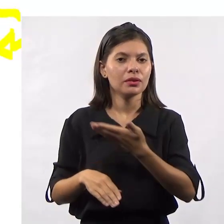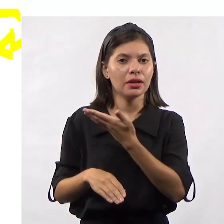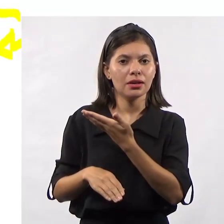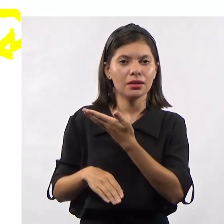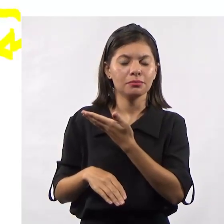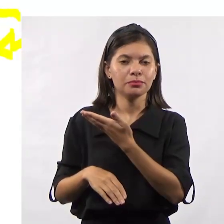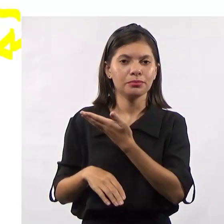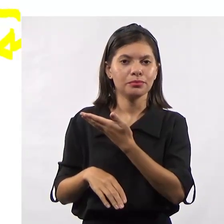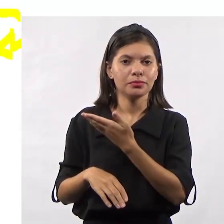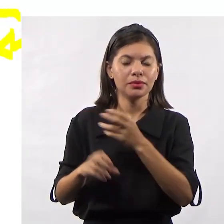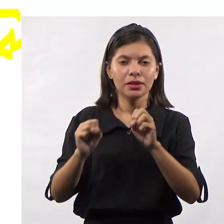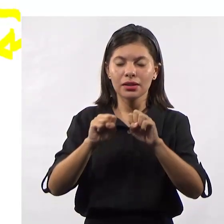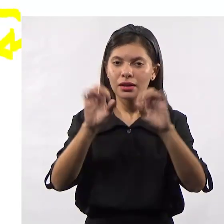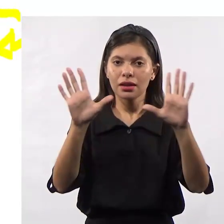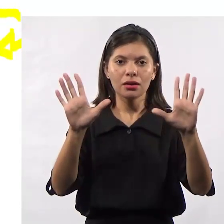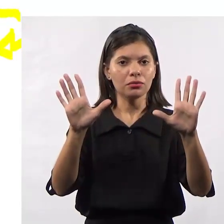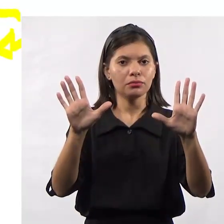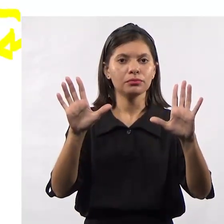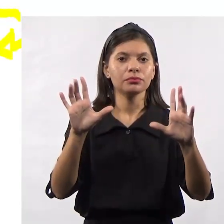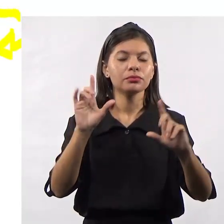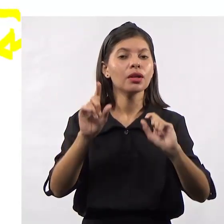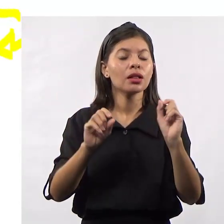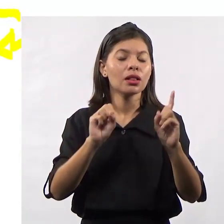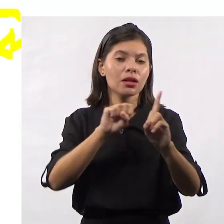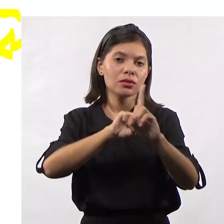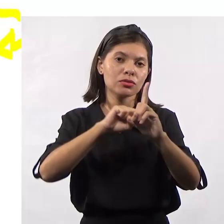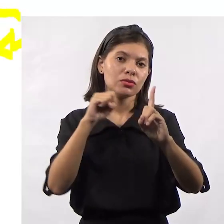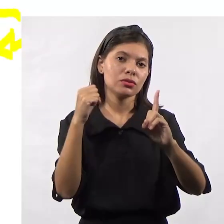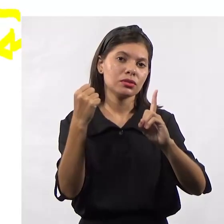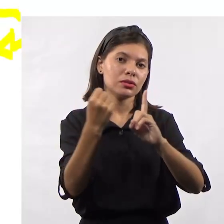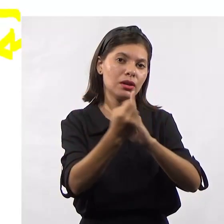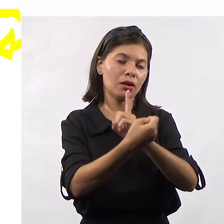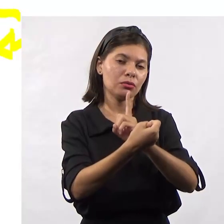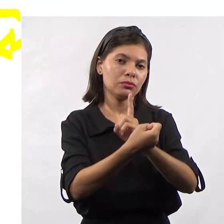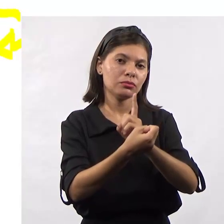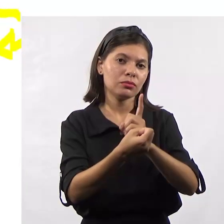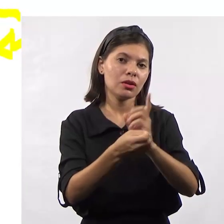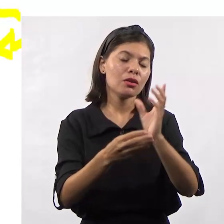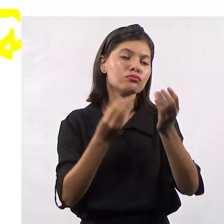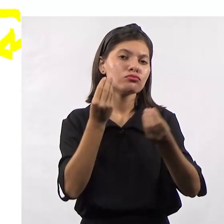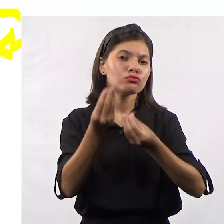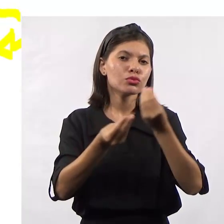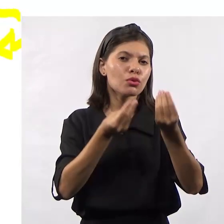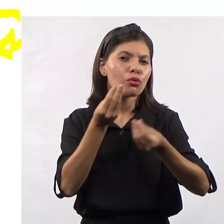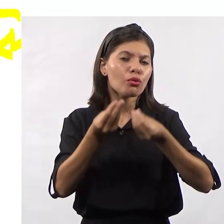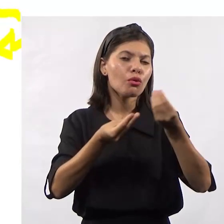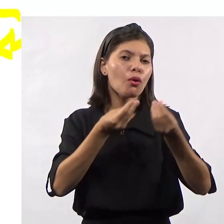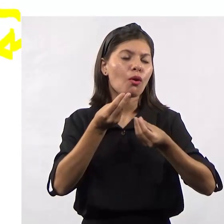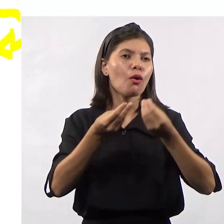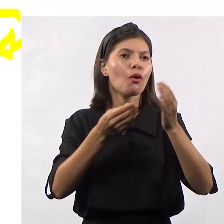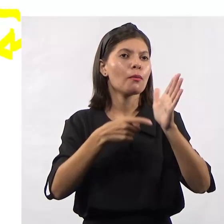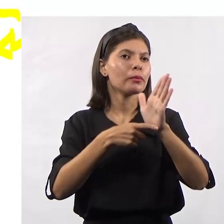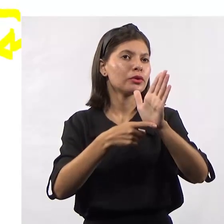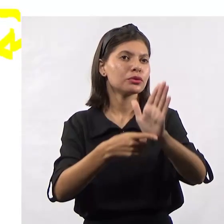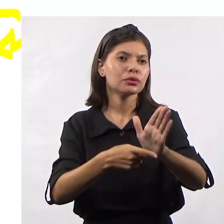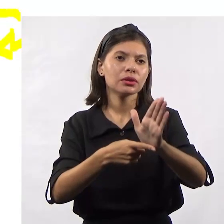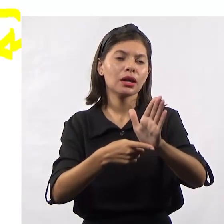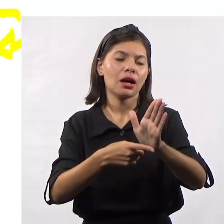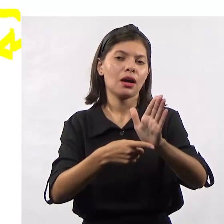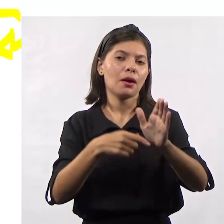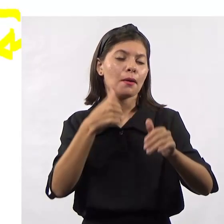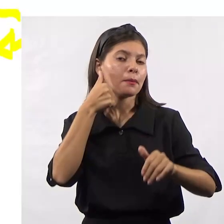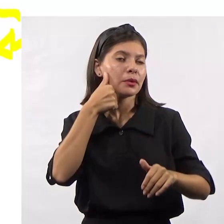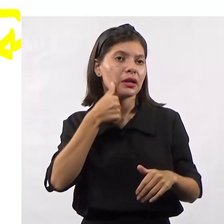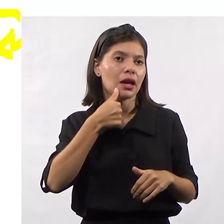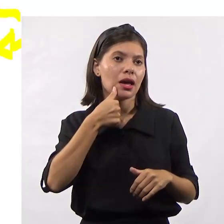Aqui, claramente, no sentido social, da gente dar condição para essas mulheres, né? Melhores condições de